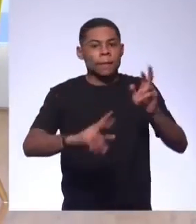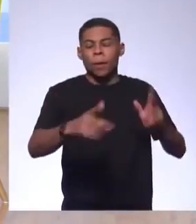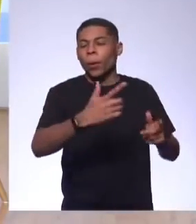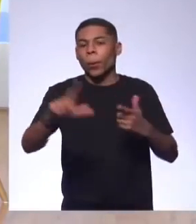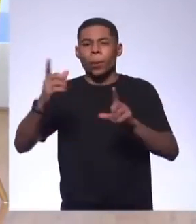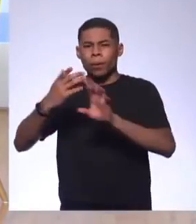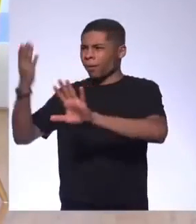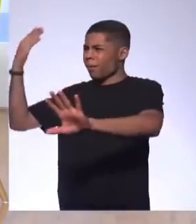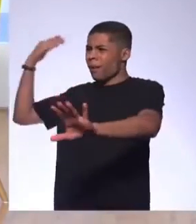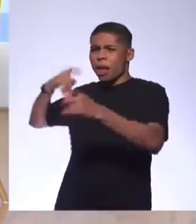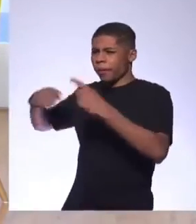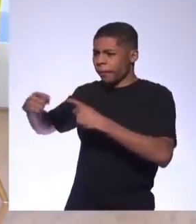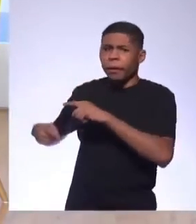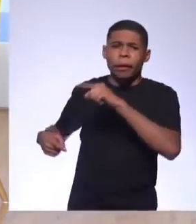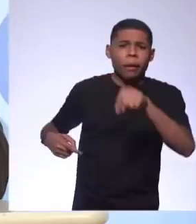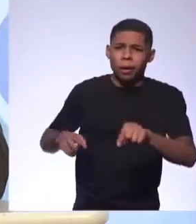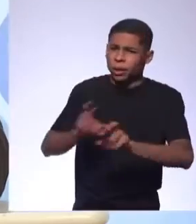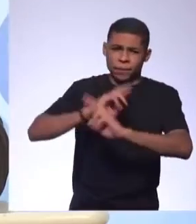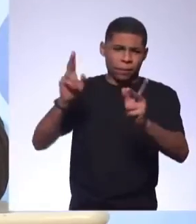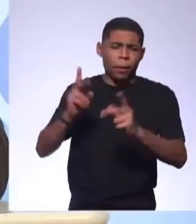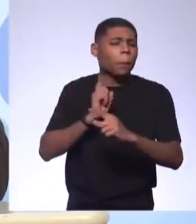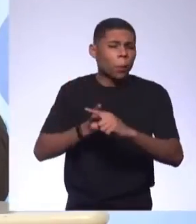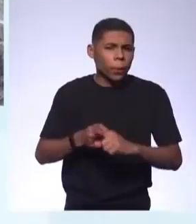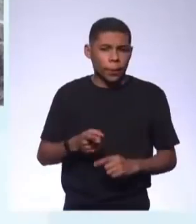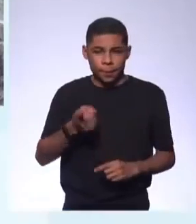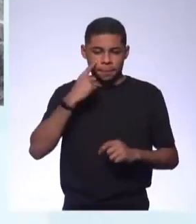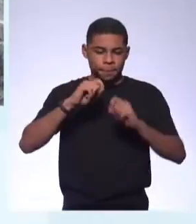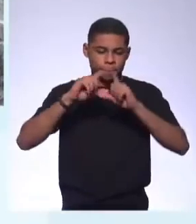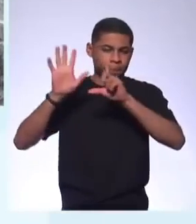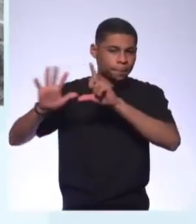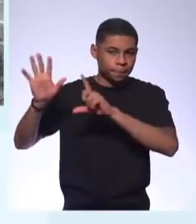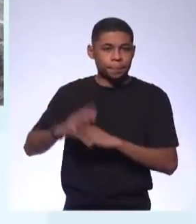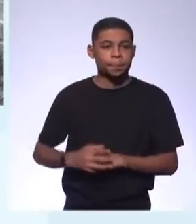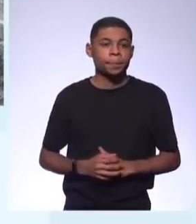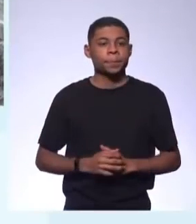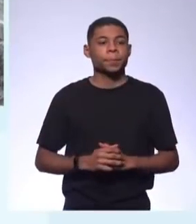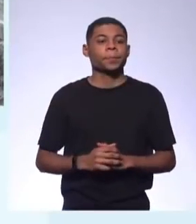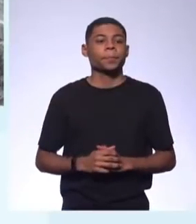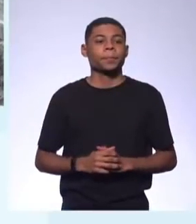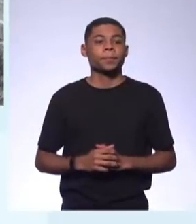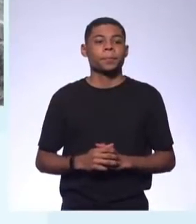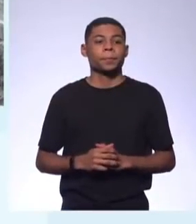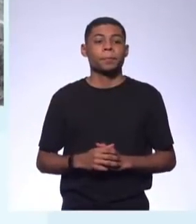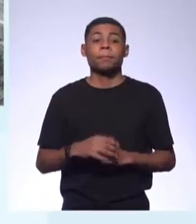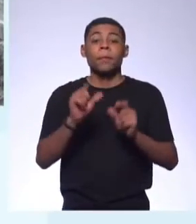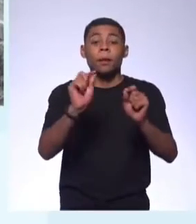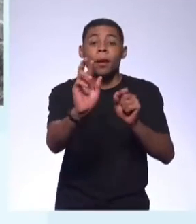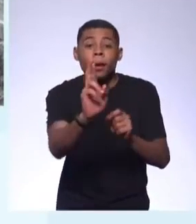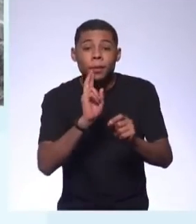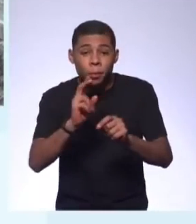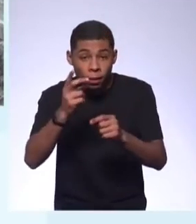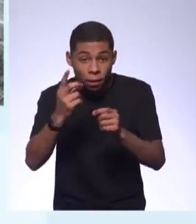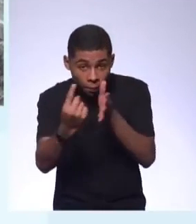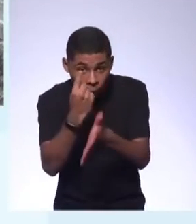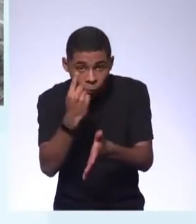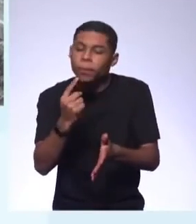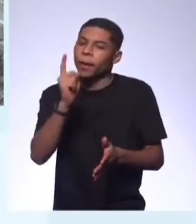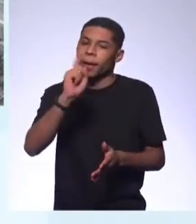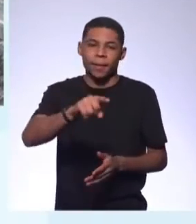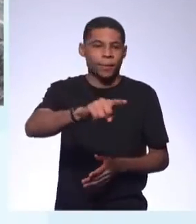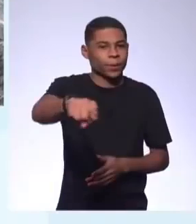guerras anteriores. Vamos saber por quê? Na tela. E quem vai responder essa pergunta